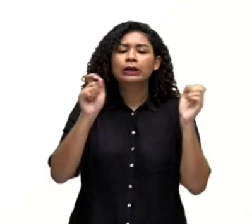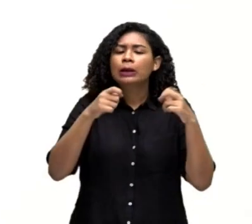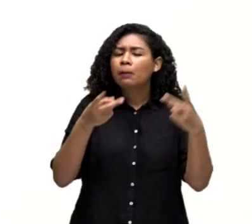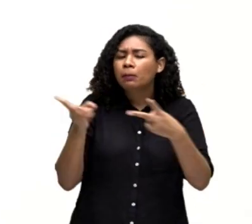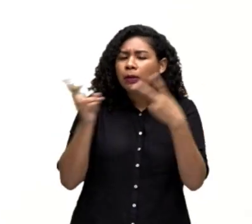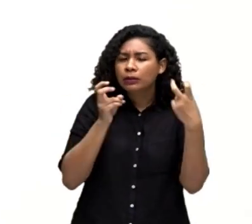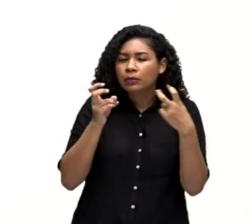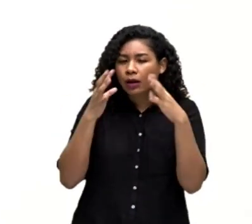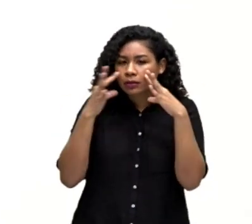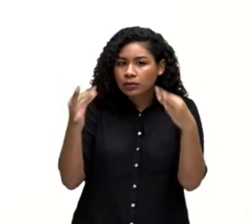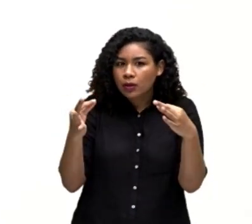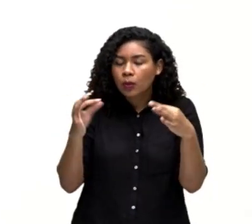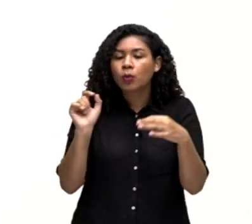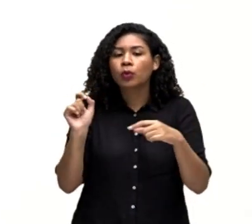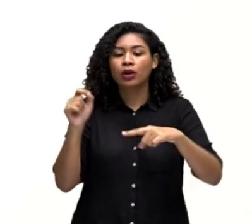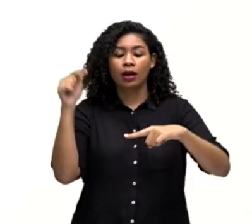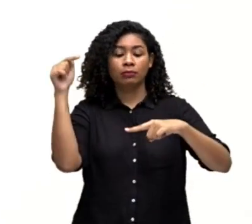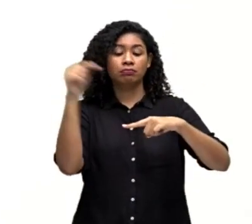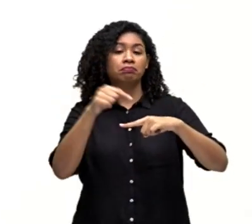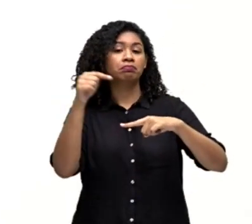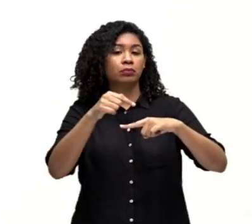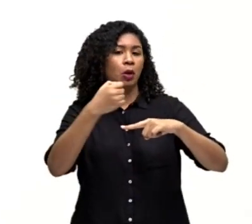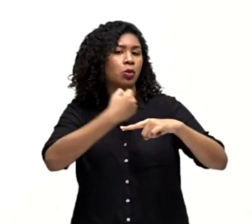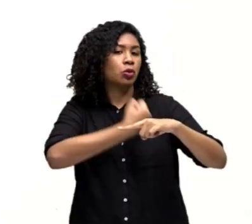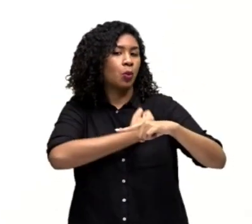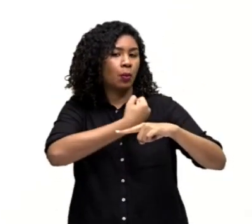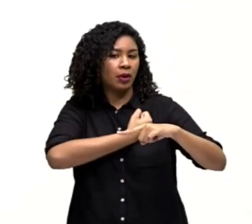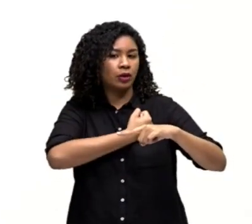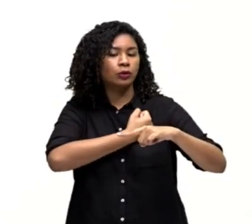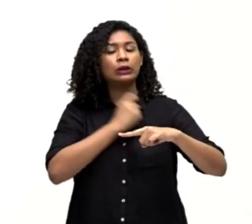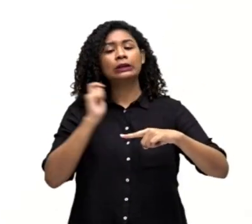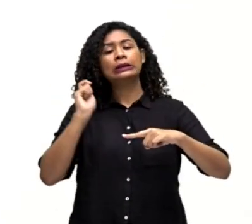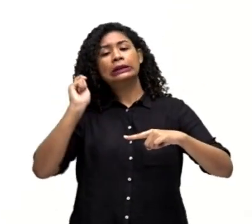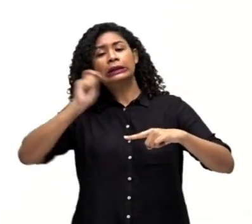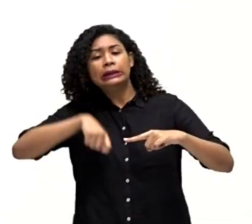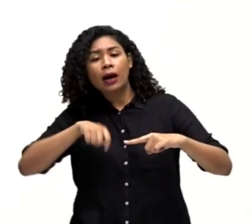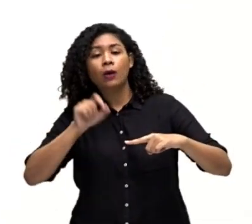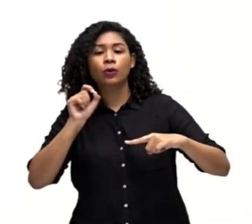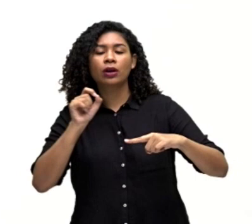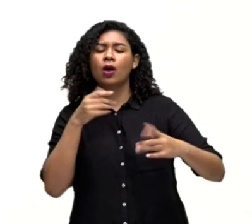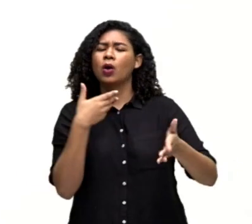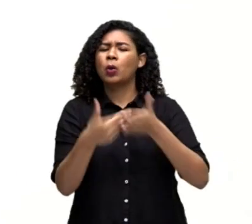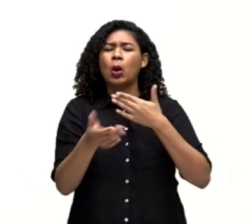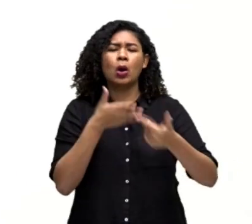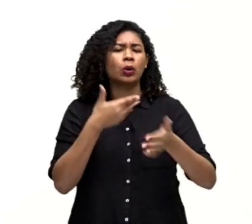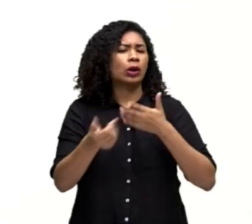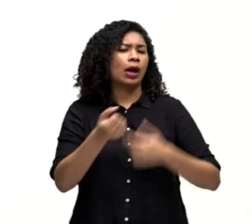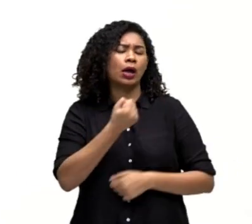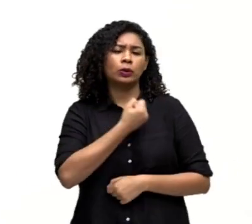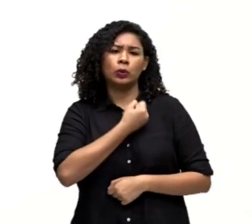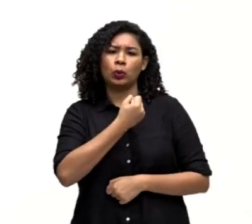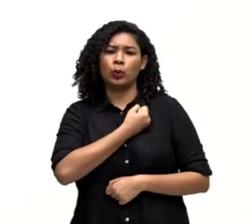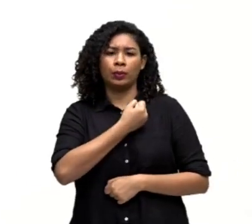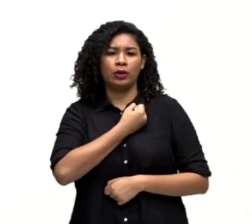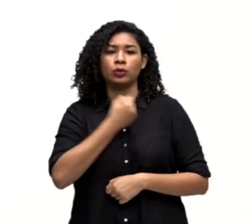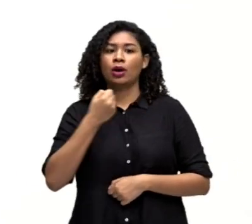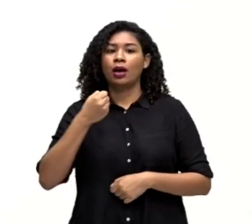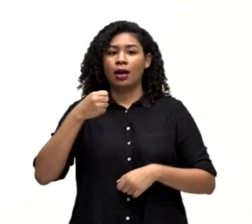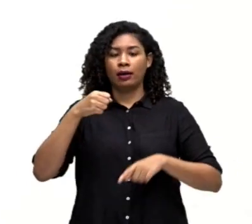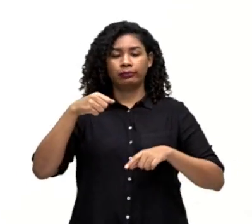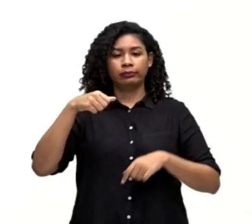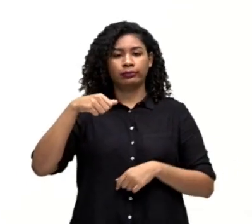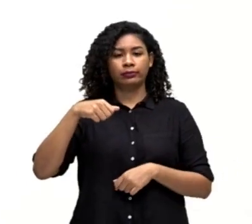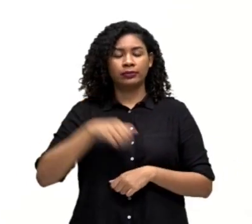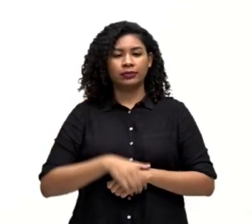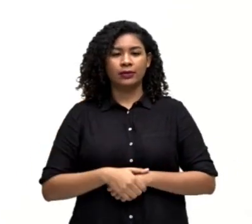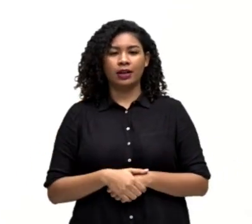que o valor aqui em cima pode ser qualquer valor numérico natural. Então, aqui